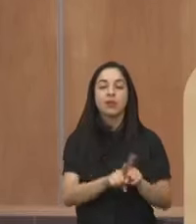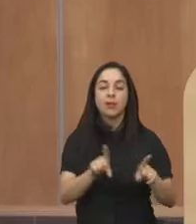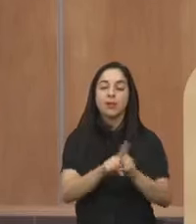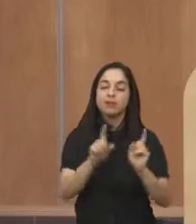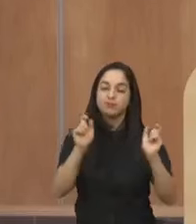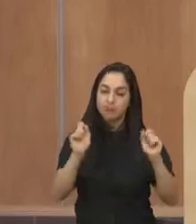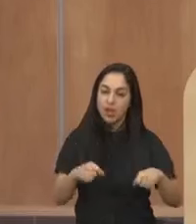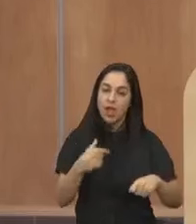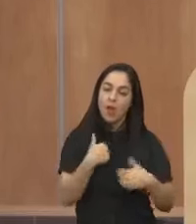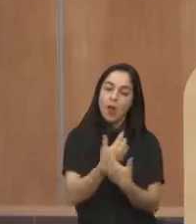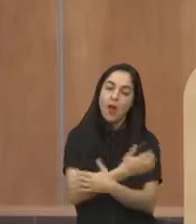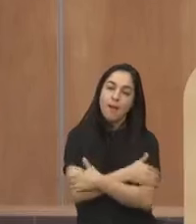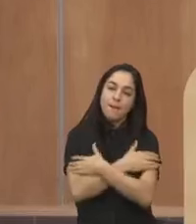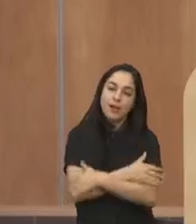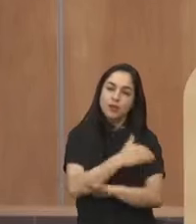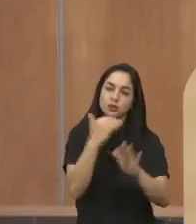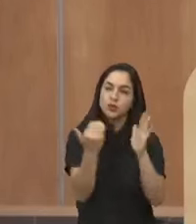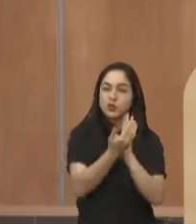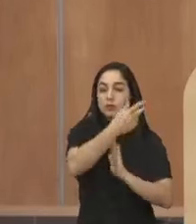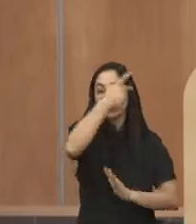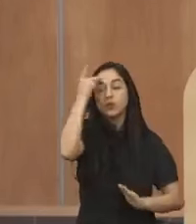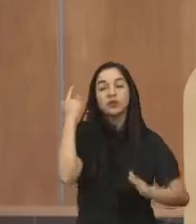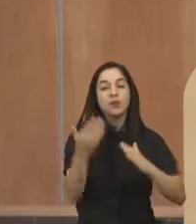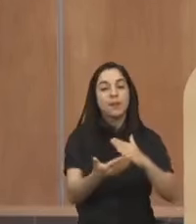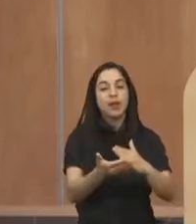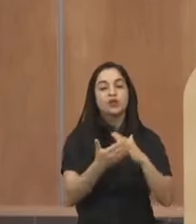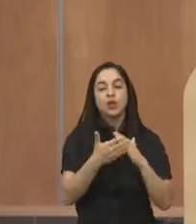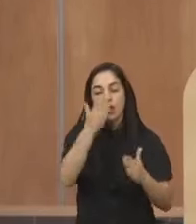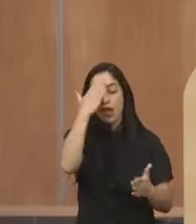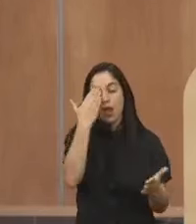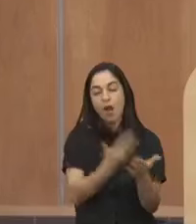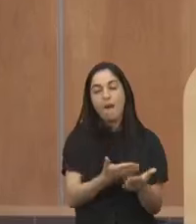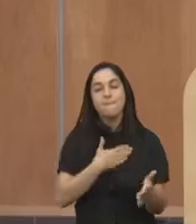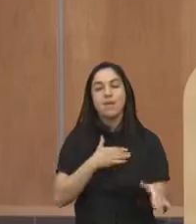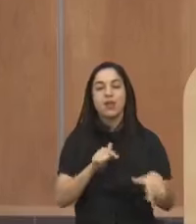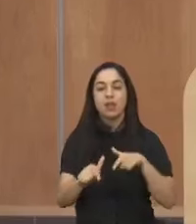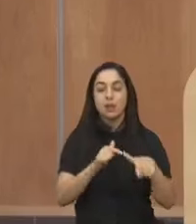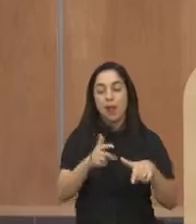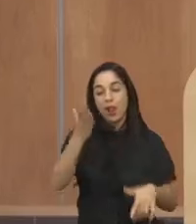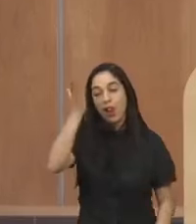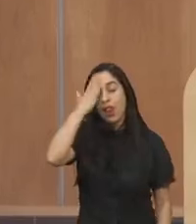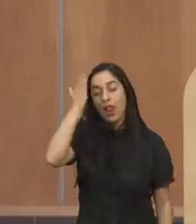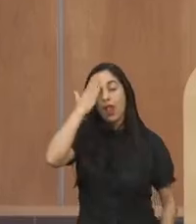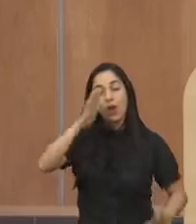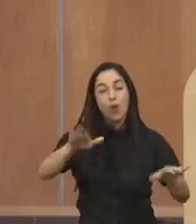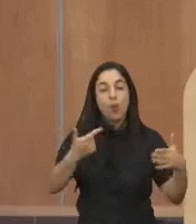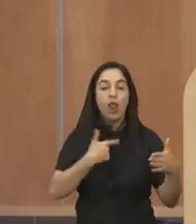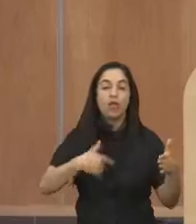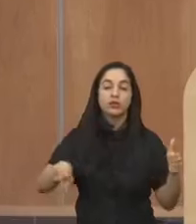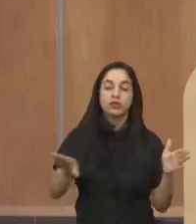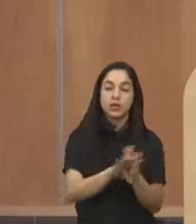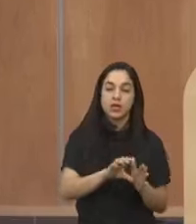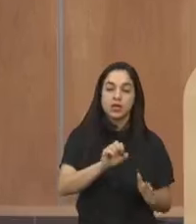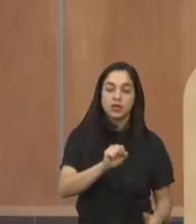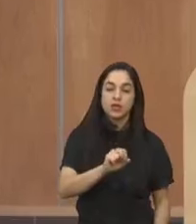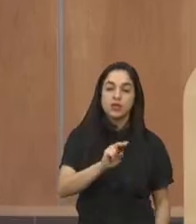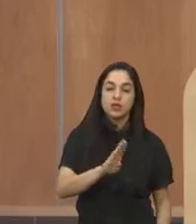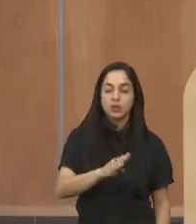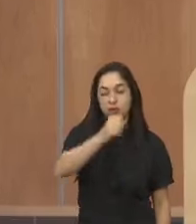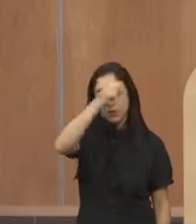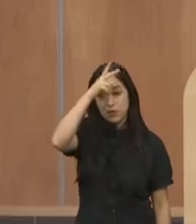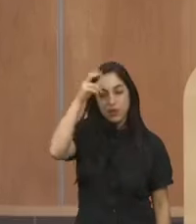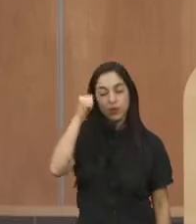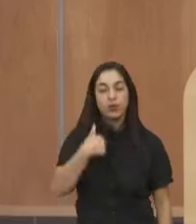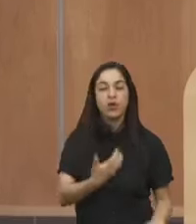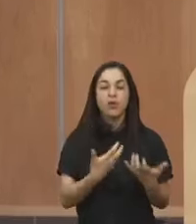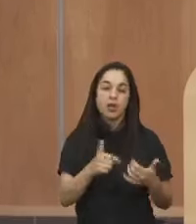deixar um abraço a todas aquelas pessoas ali que me ajudou, que acreditou no meu trabalho, que entendeu quando eu cheguei na subprefeitura que eu queria fazer diferente. Eu queria fazer um